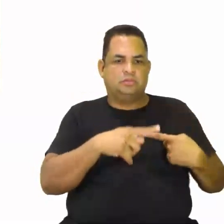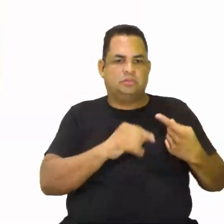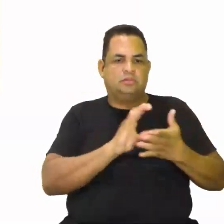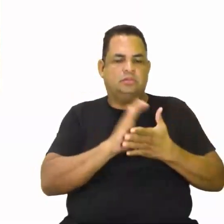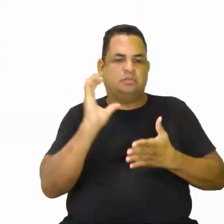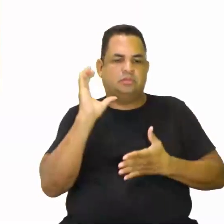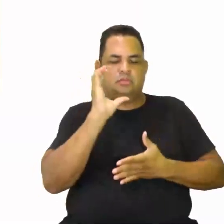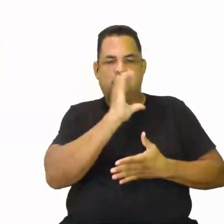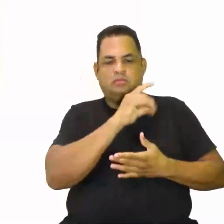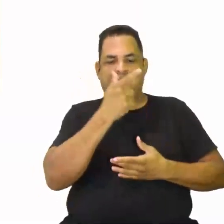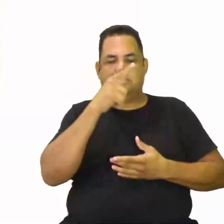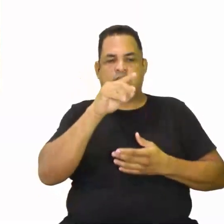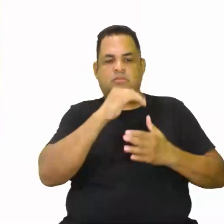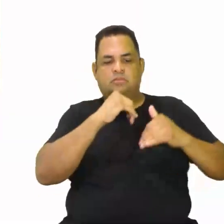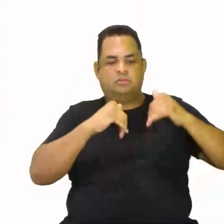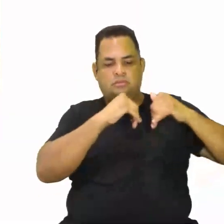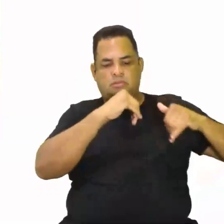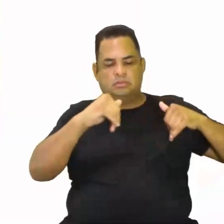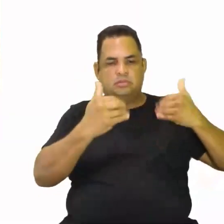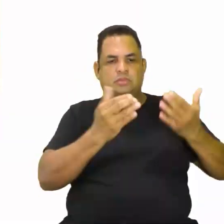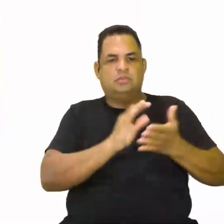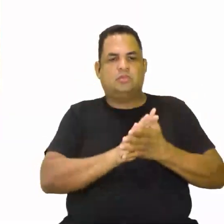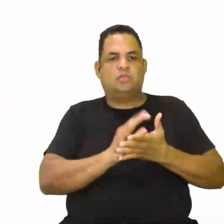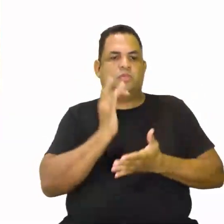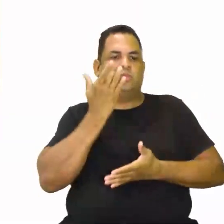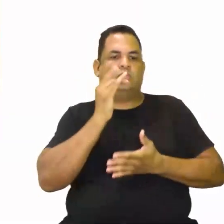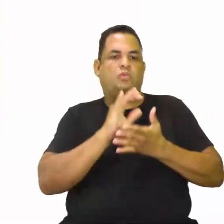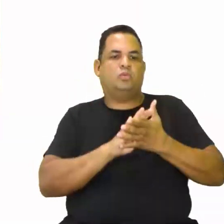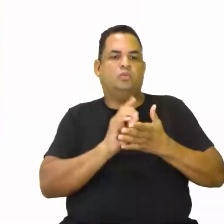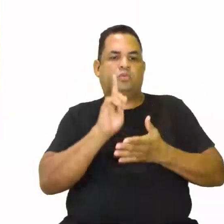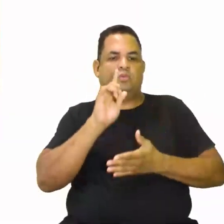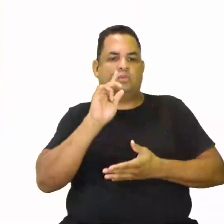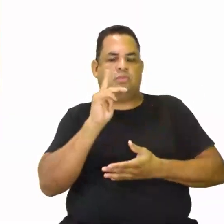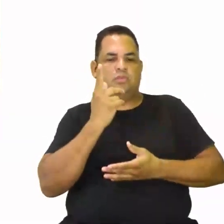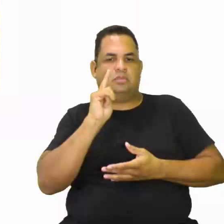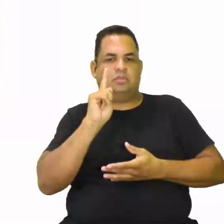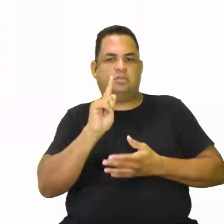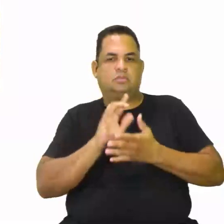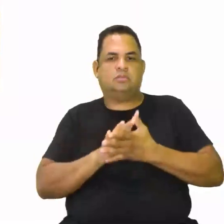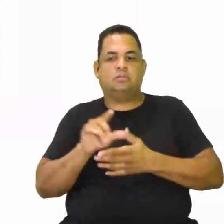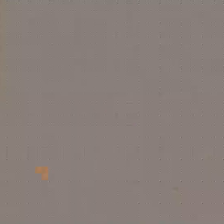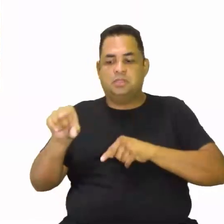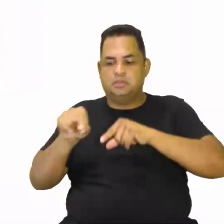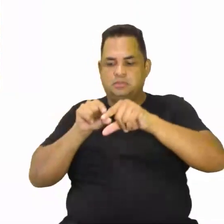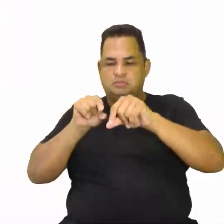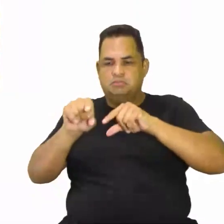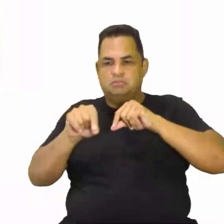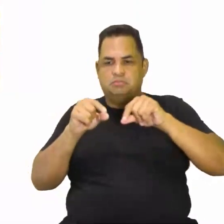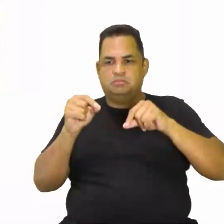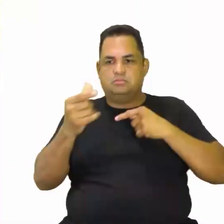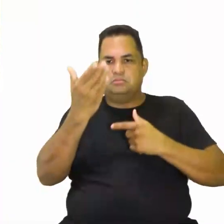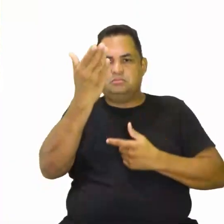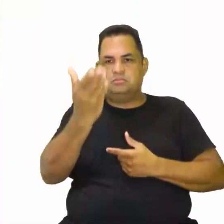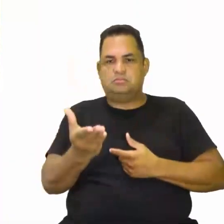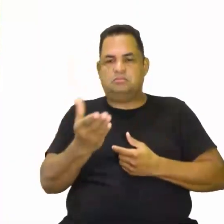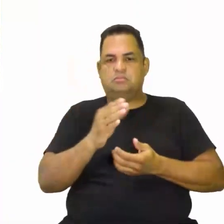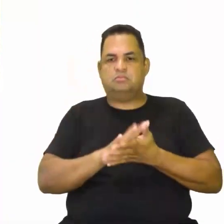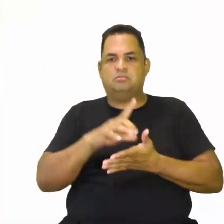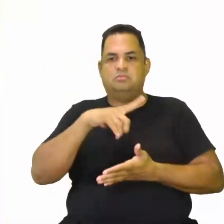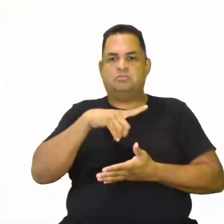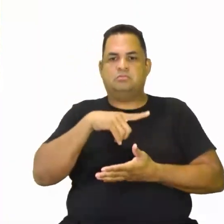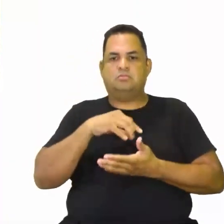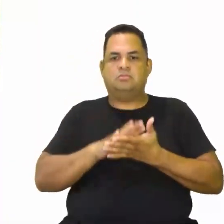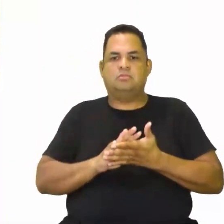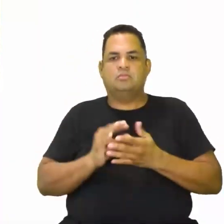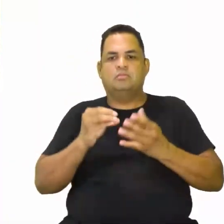aquecimento, você consegue separar o ouro do mercúrio. Temos também a catação. Então, imagina que você tem um feijão,